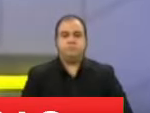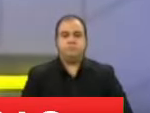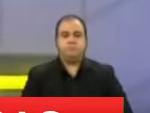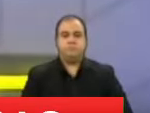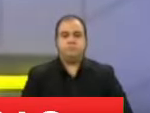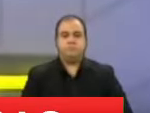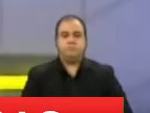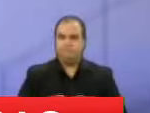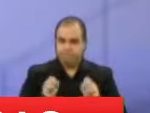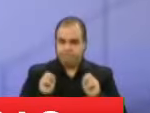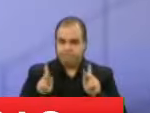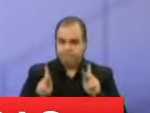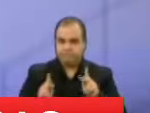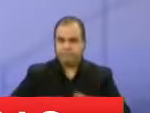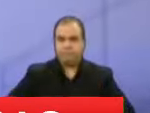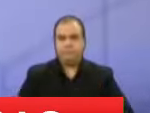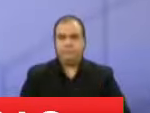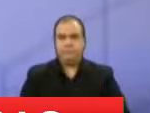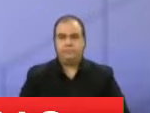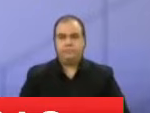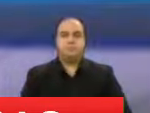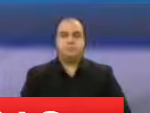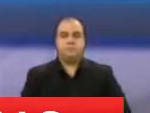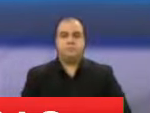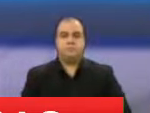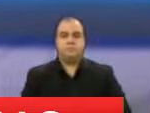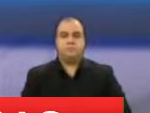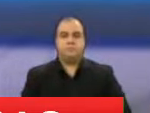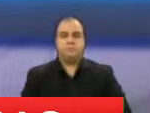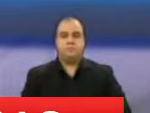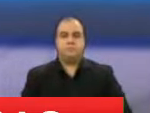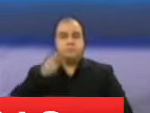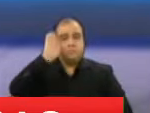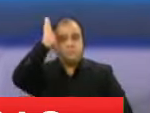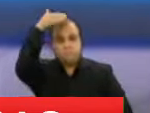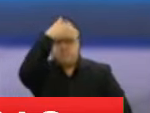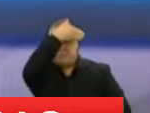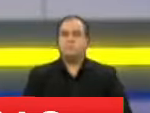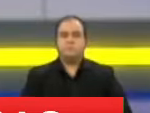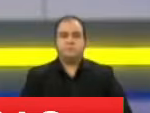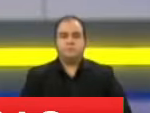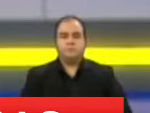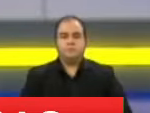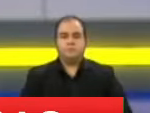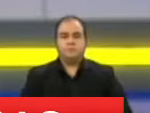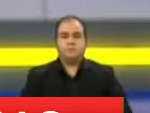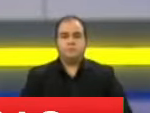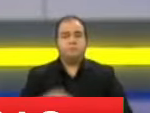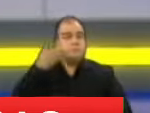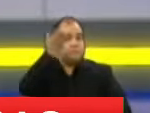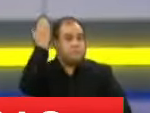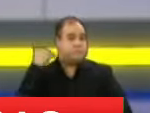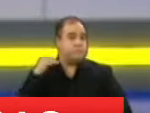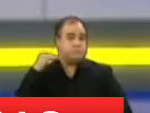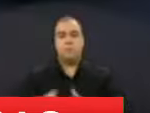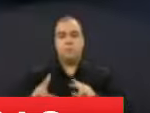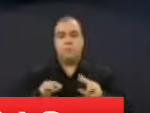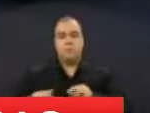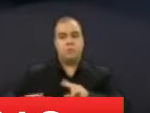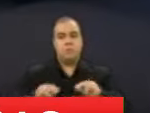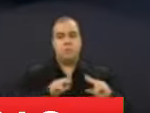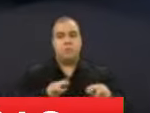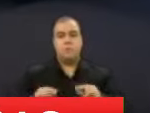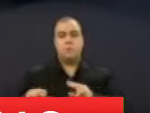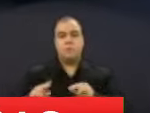obrigação de saber era cotado para sumir a presidência da Câmara Municipal Então essa esse movimento também tá acontecendo